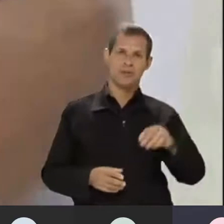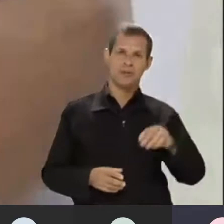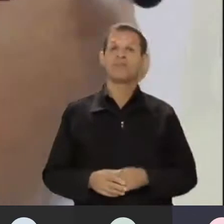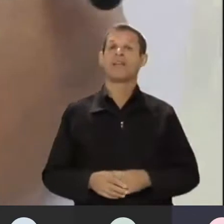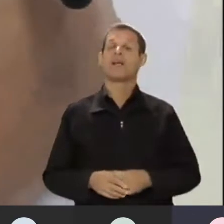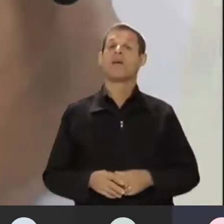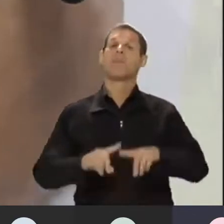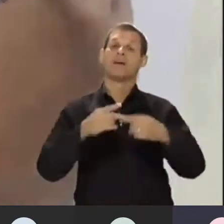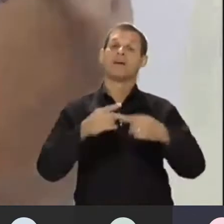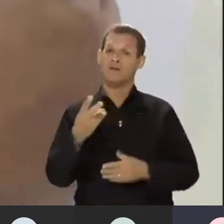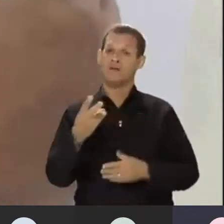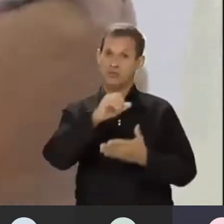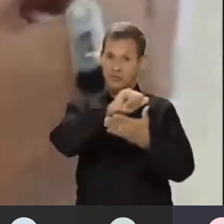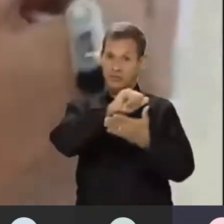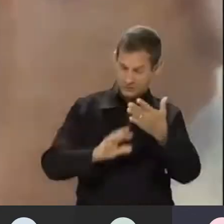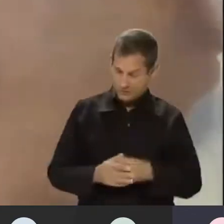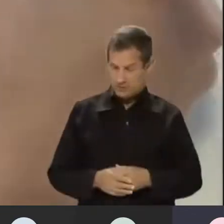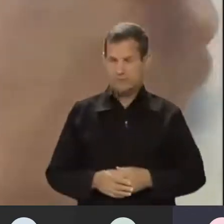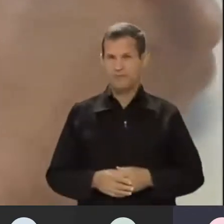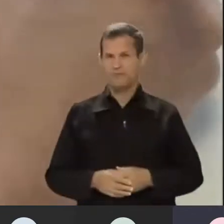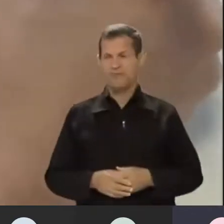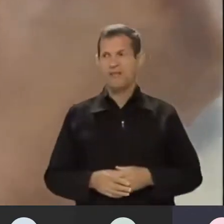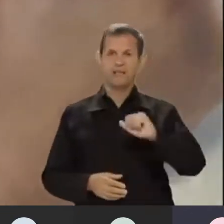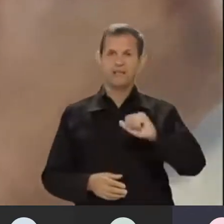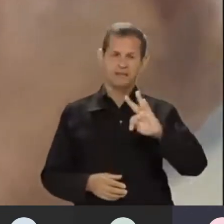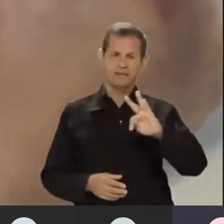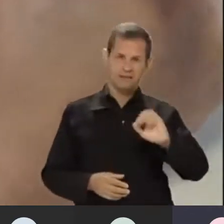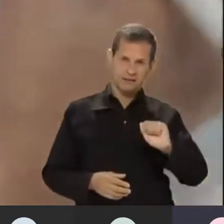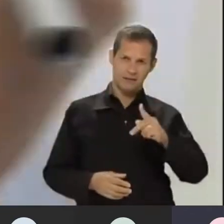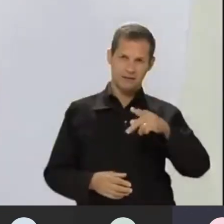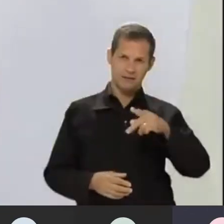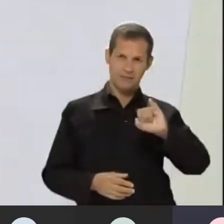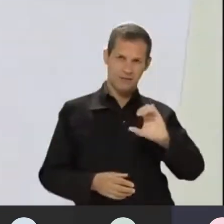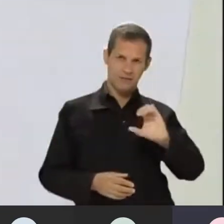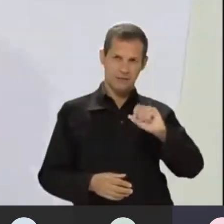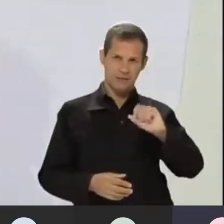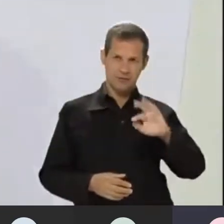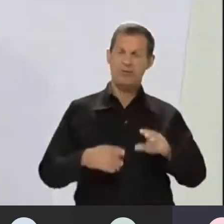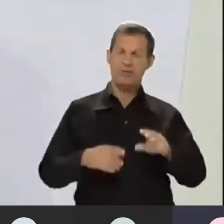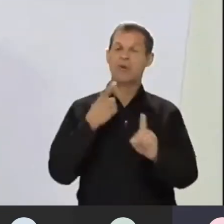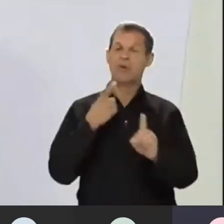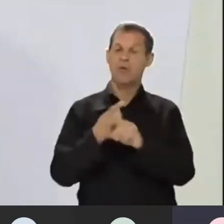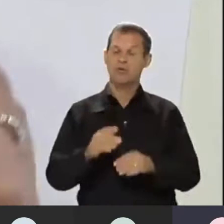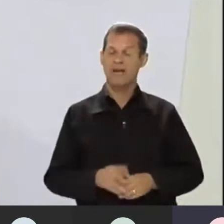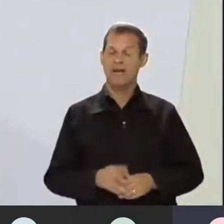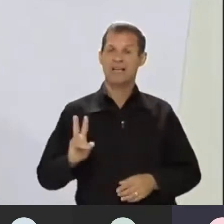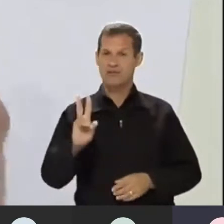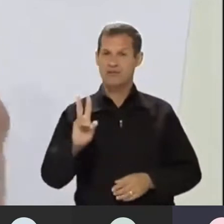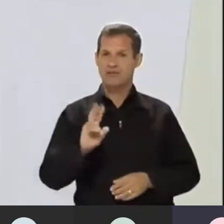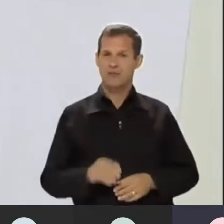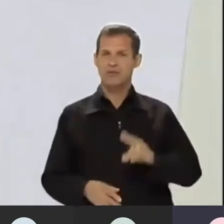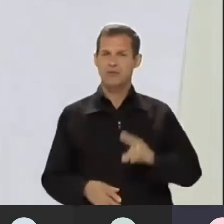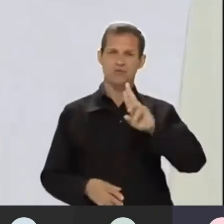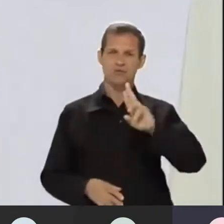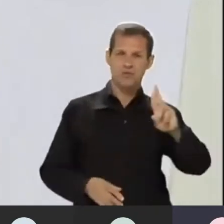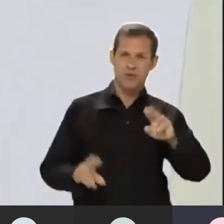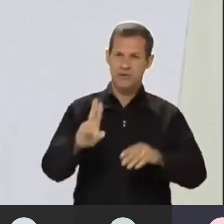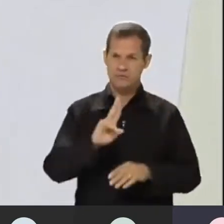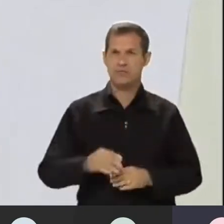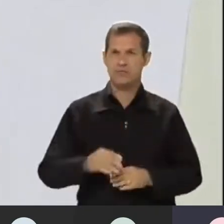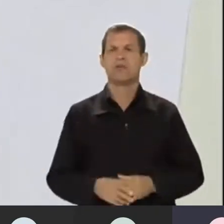relativa. Então, aqui são os dois exercícios da carta psicrométrica. Então, você tem que chegar nesse resultado de umidade